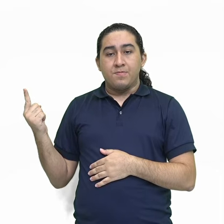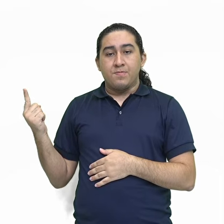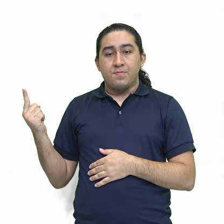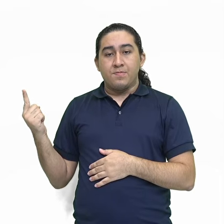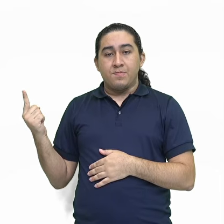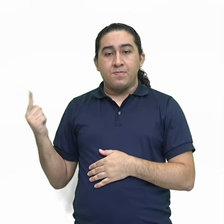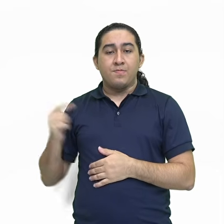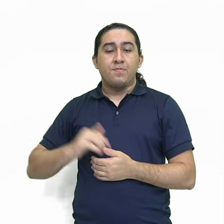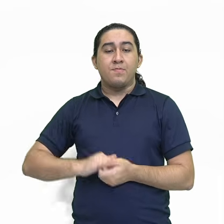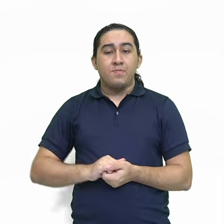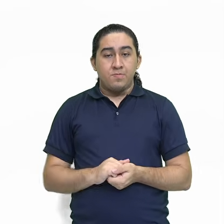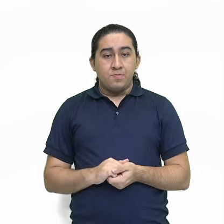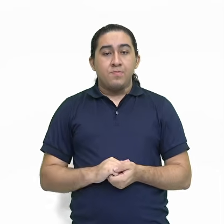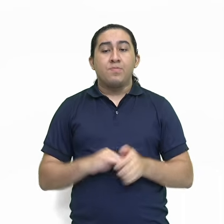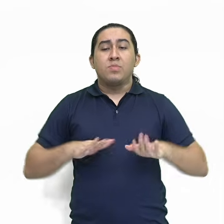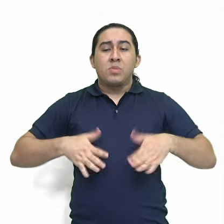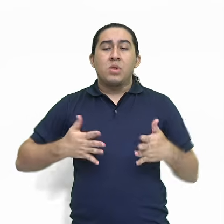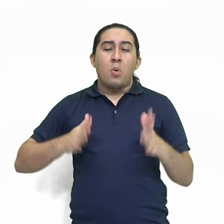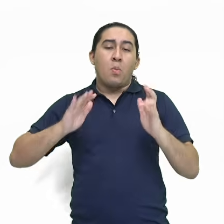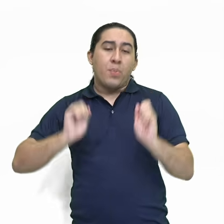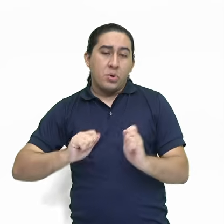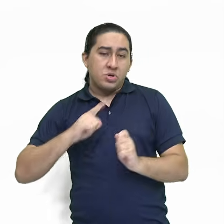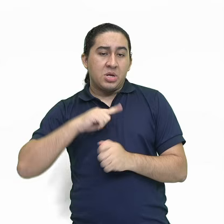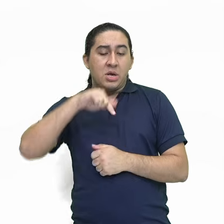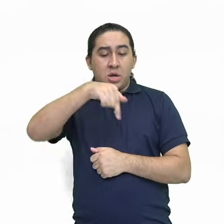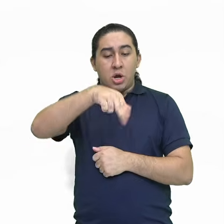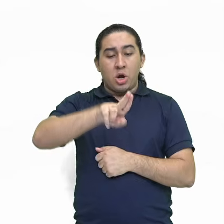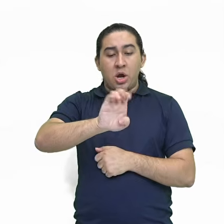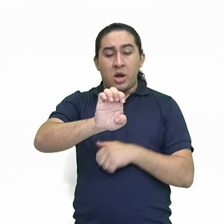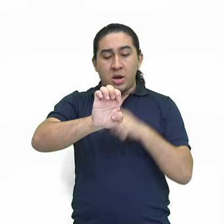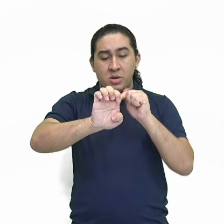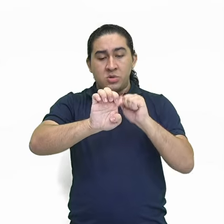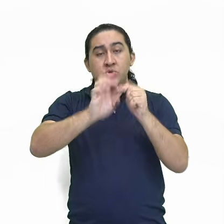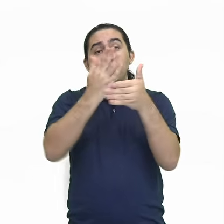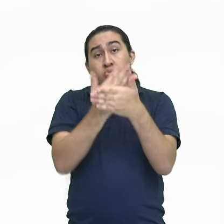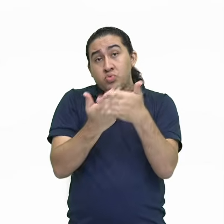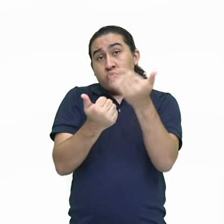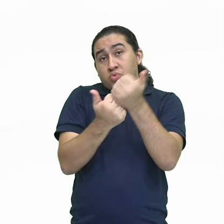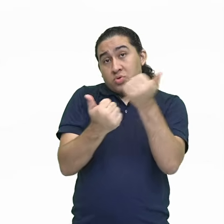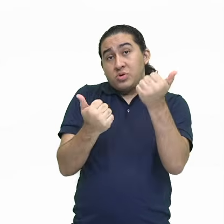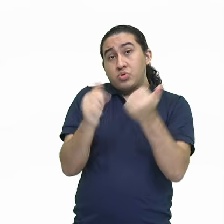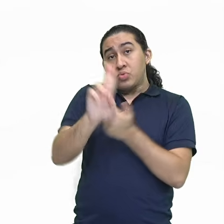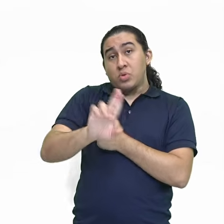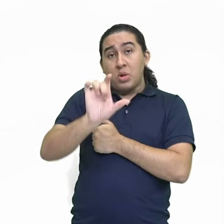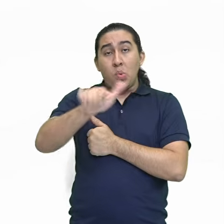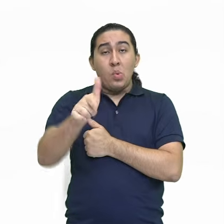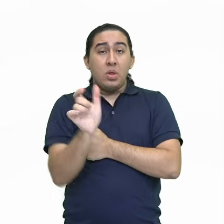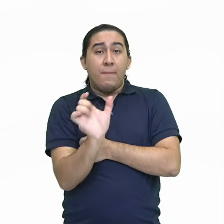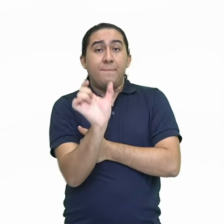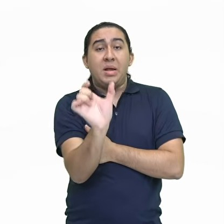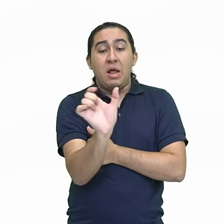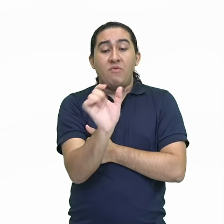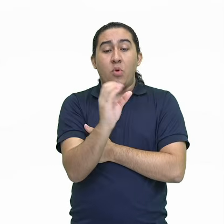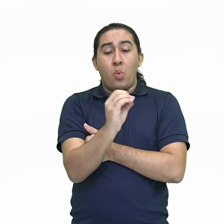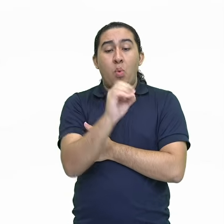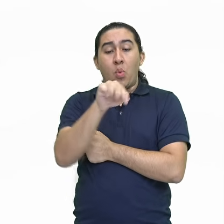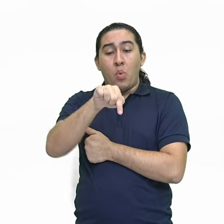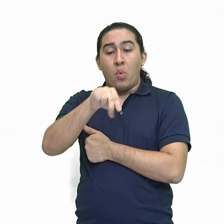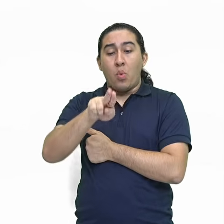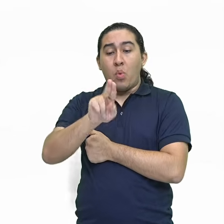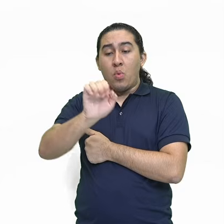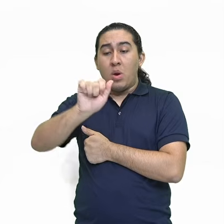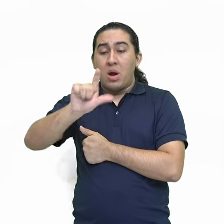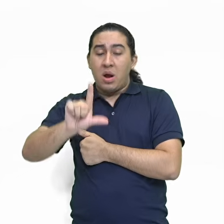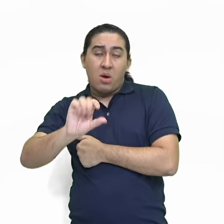qualquer experiência amorosa. Então, posso substituir esse que pelo qual, a qual, os quais e